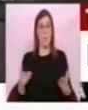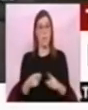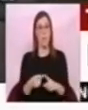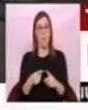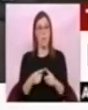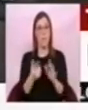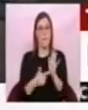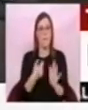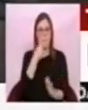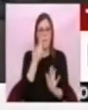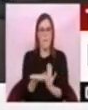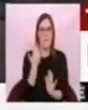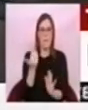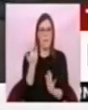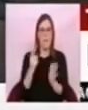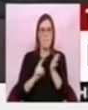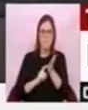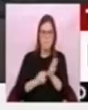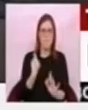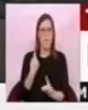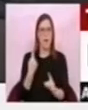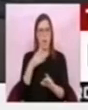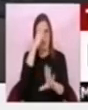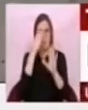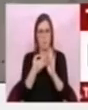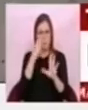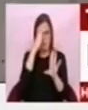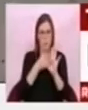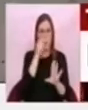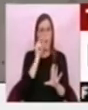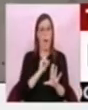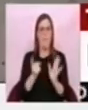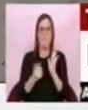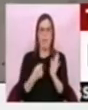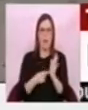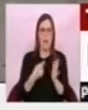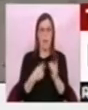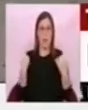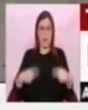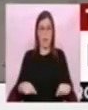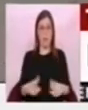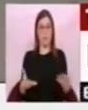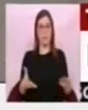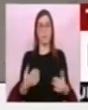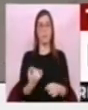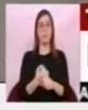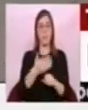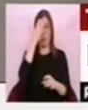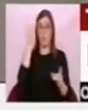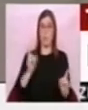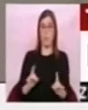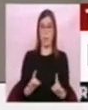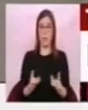muito deficitário no que diz respeito a psicólogos e psicólogas. Portanto, a tarefa não fica mais